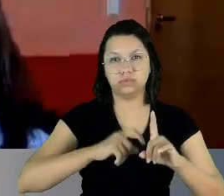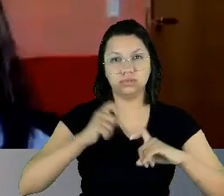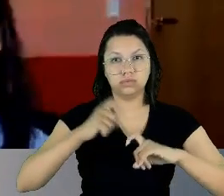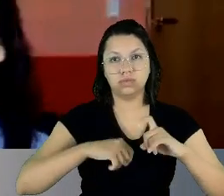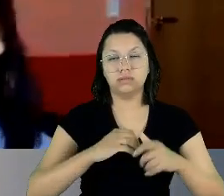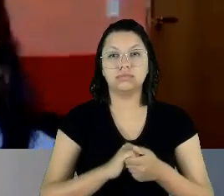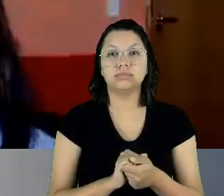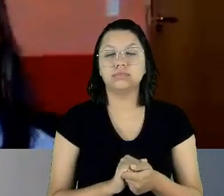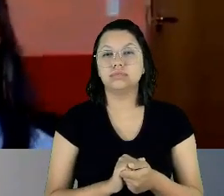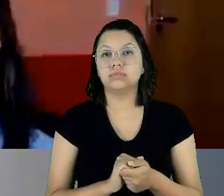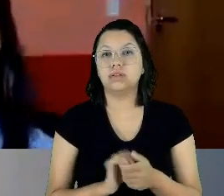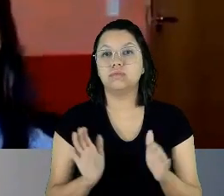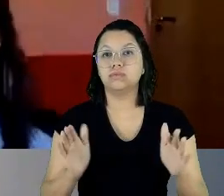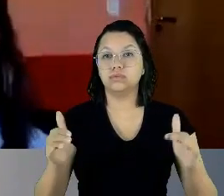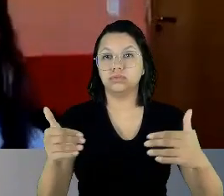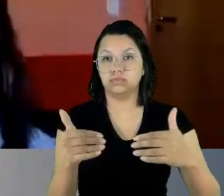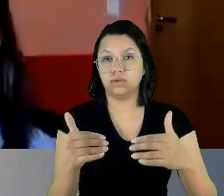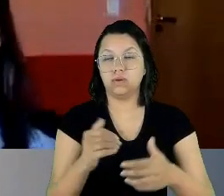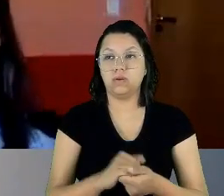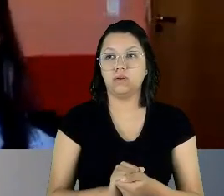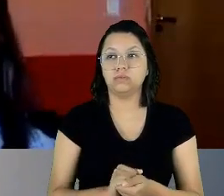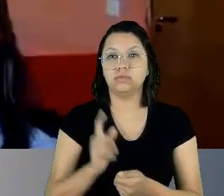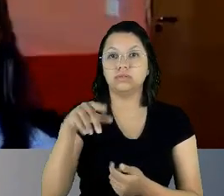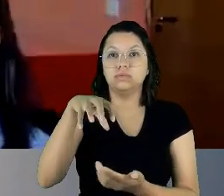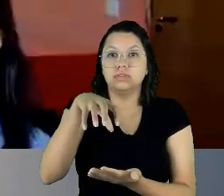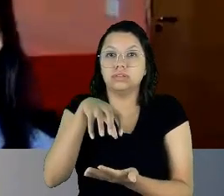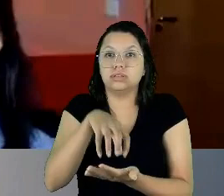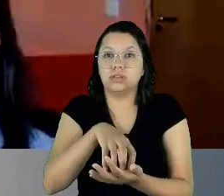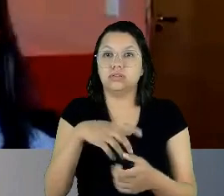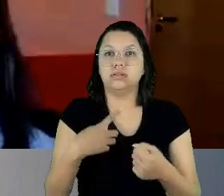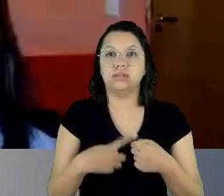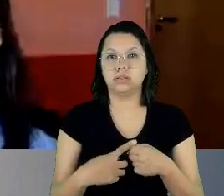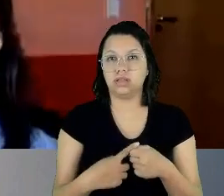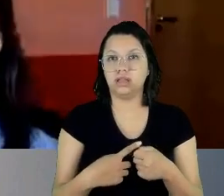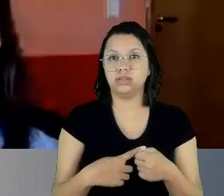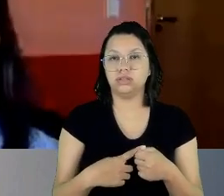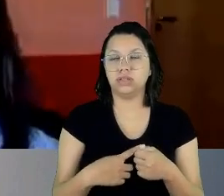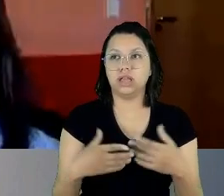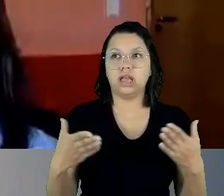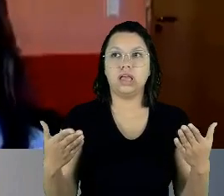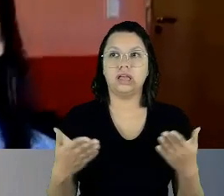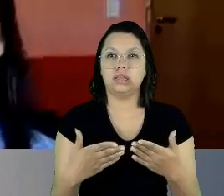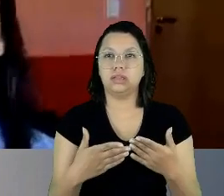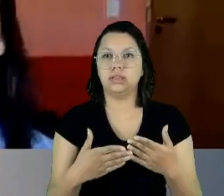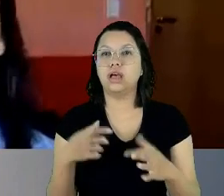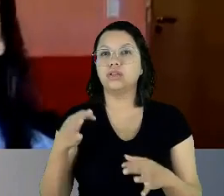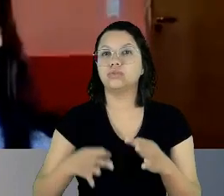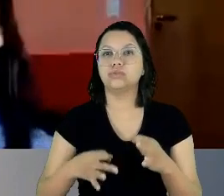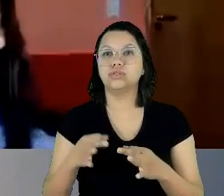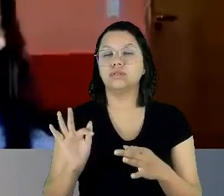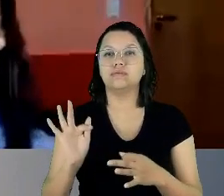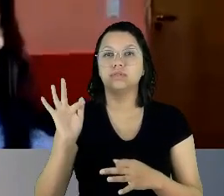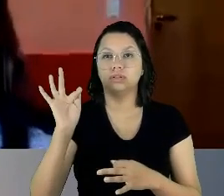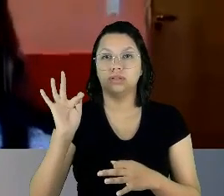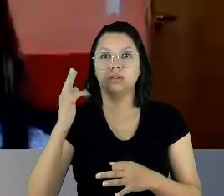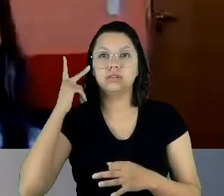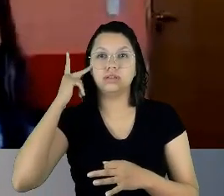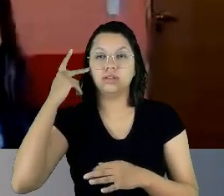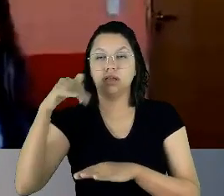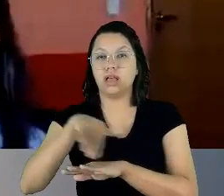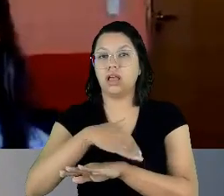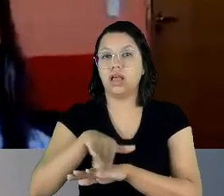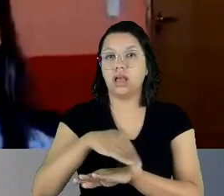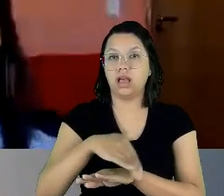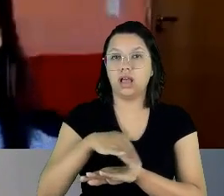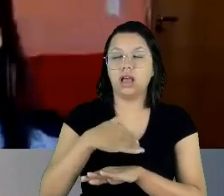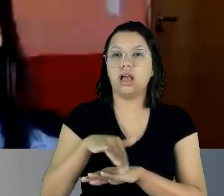sexual, né? Os fóruns, eles são nos centros das cidades, né? Aqui, a Justiça Federal na Paulista, a Justiça